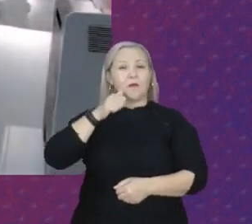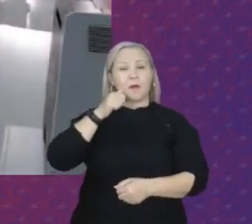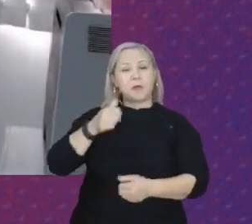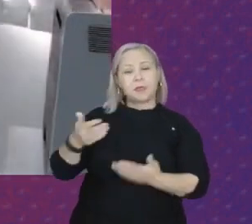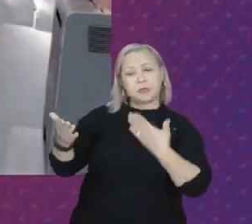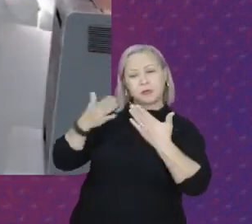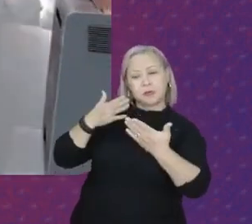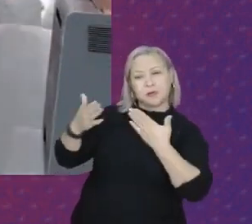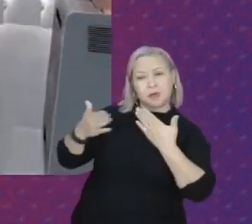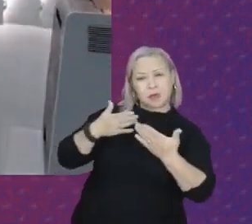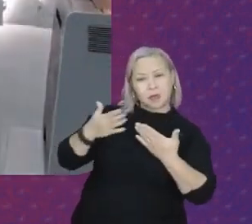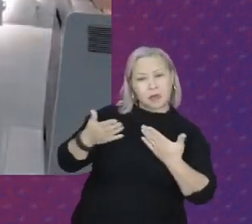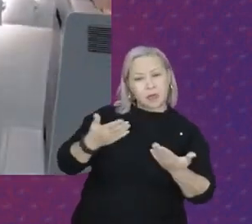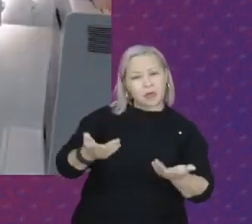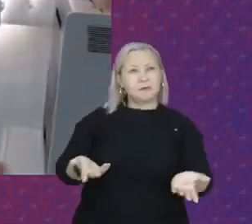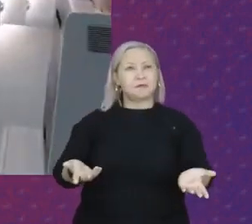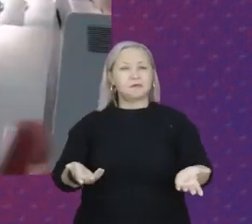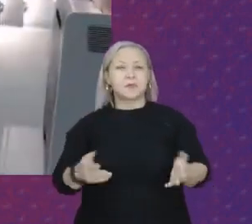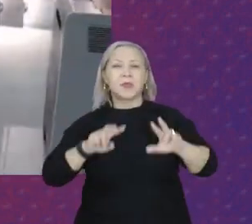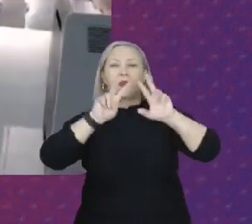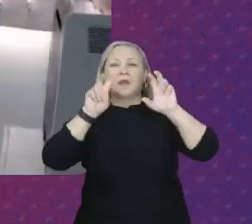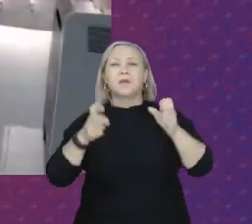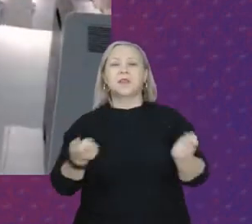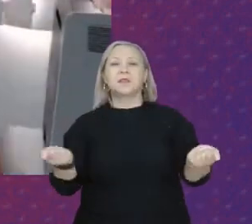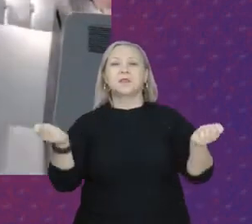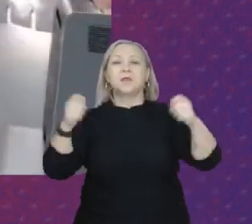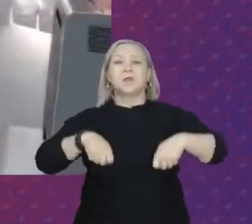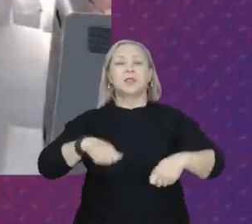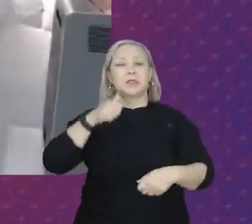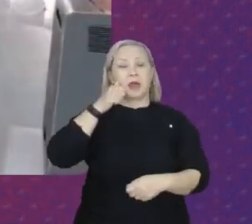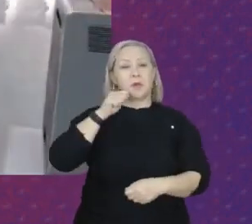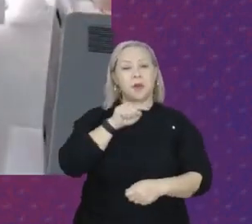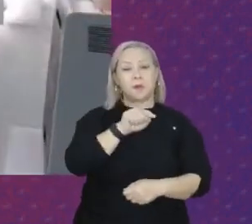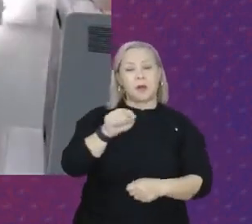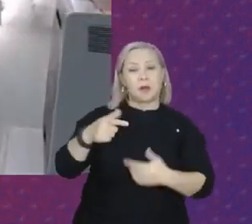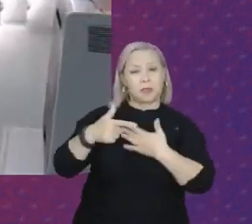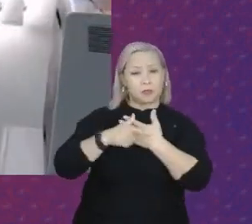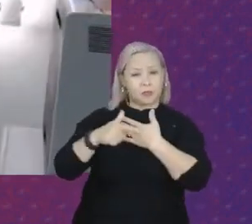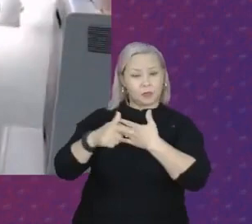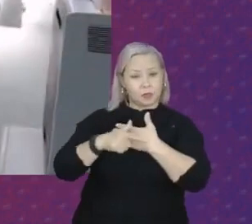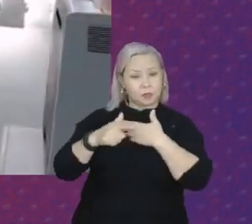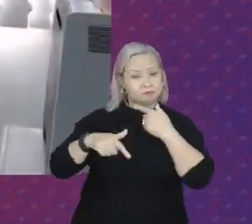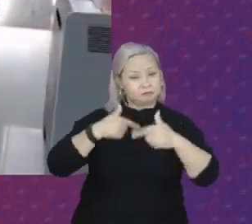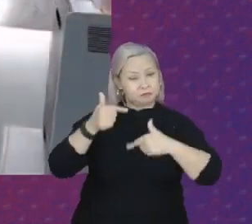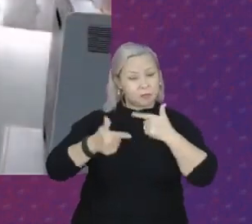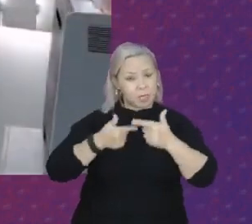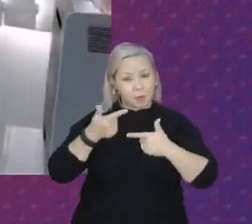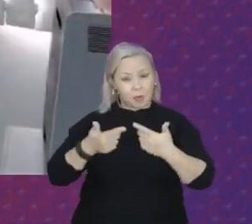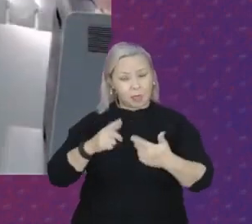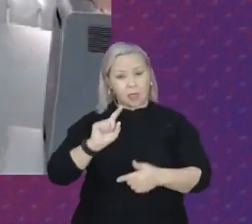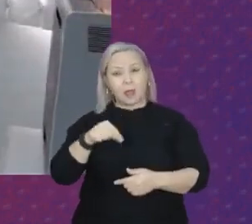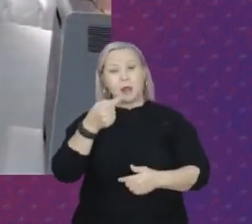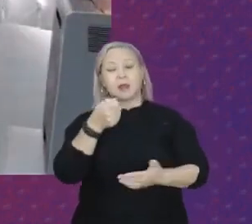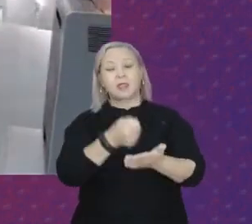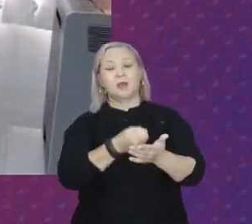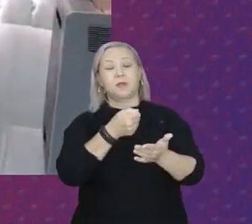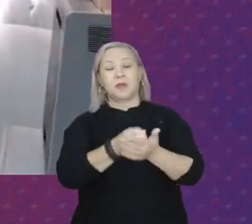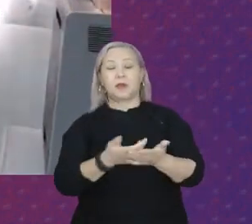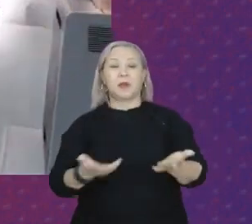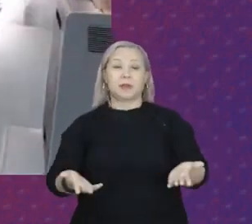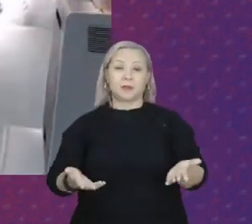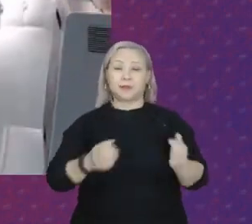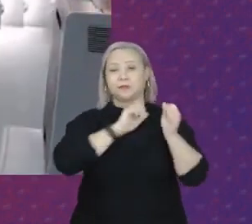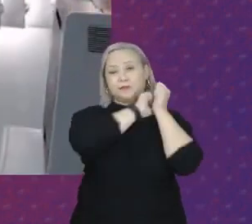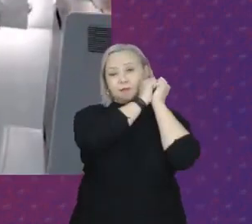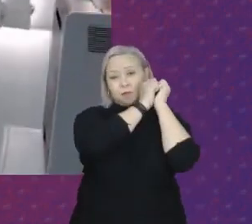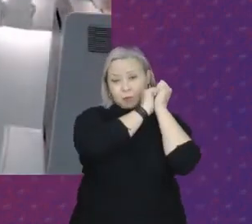desconfiança acerca das competências da mulher para essas funções, além das obrigações familiares e